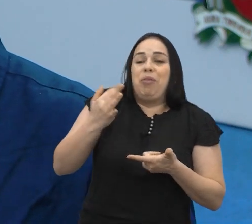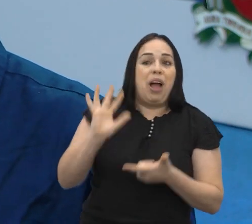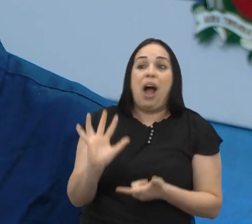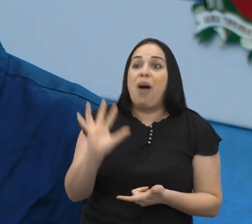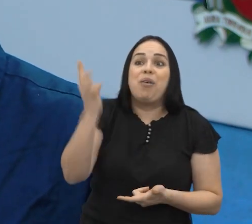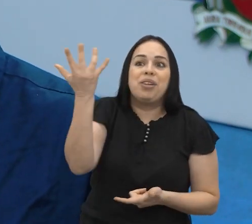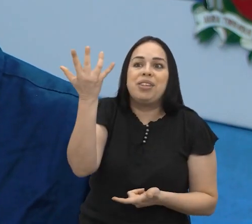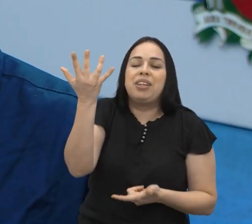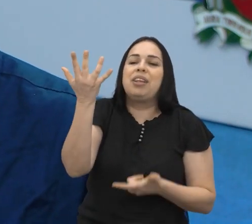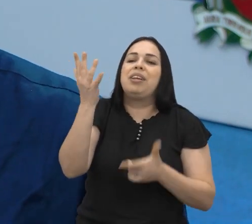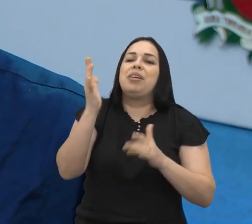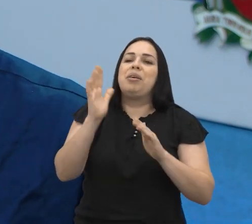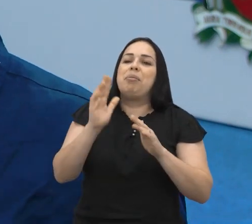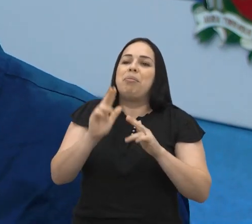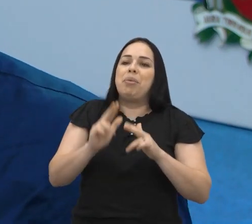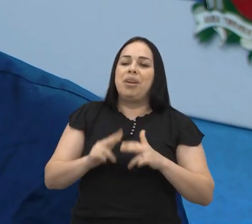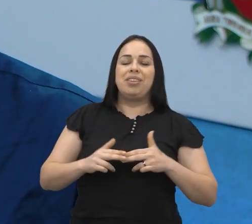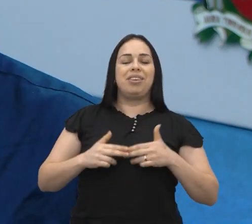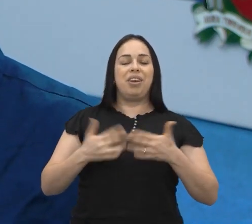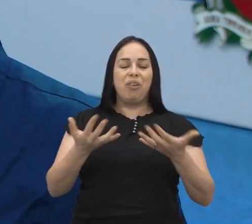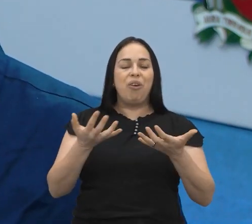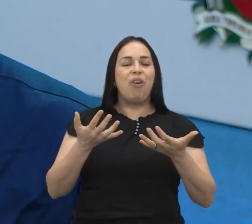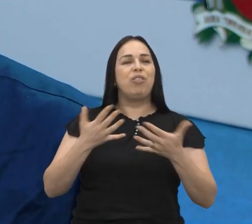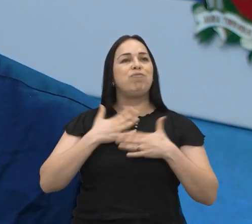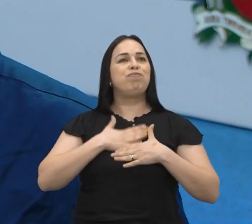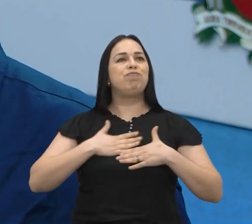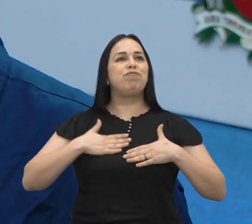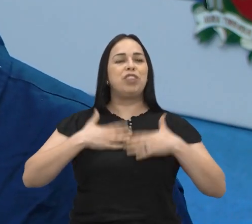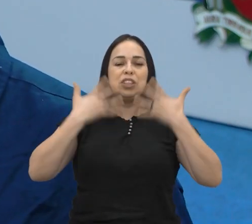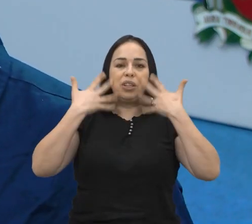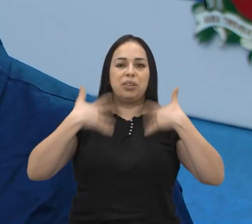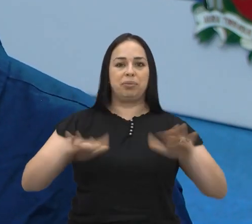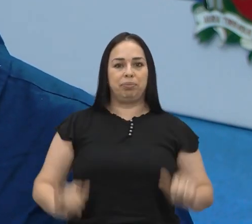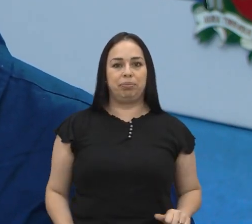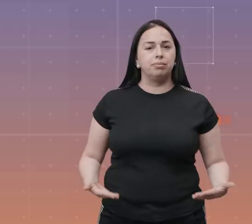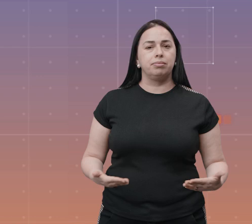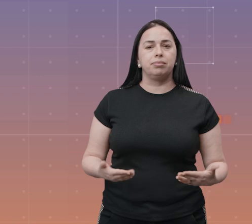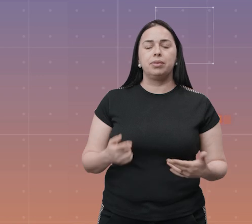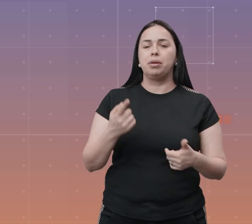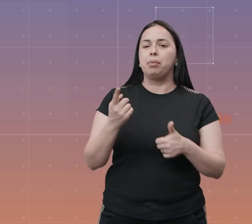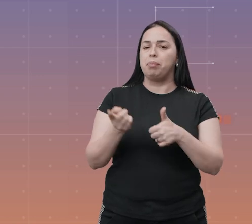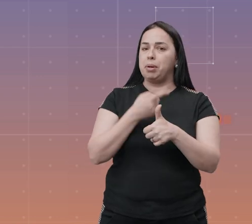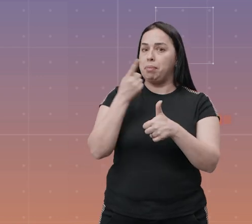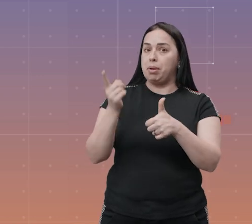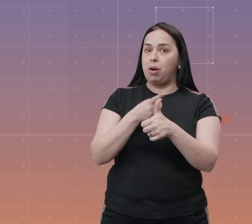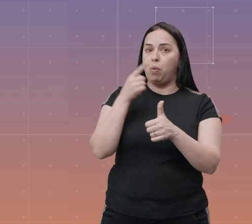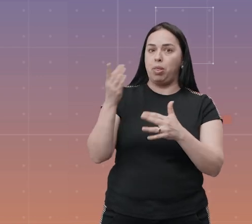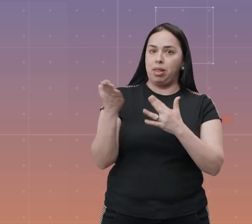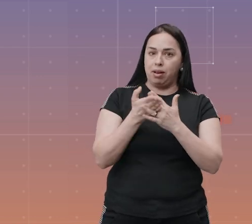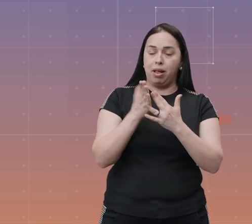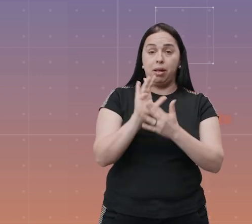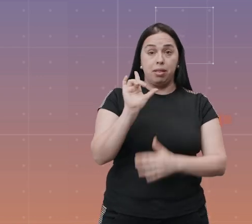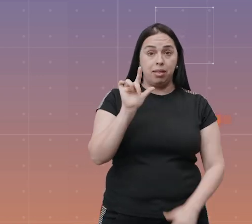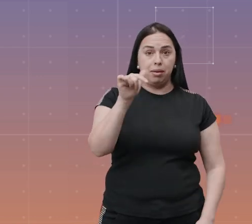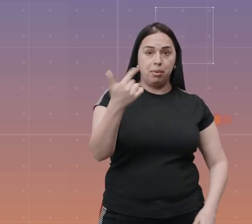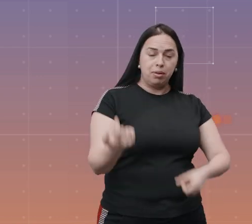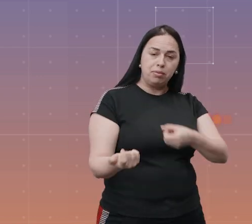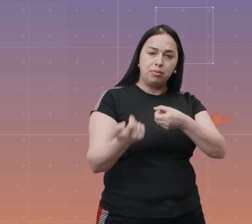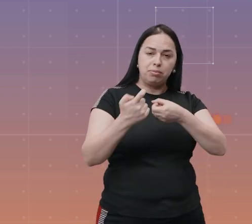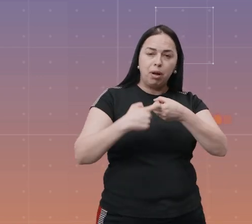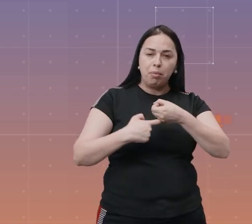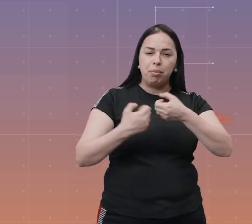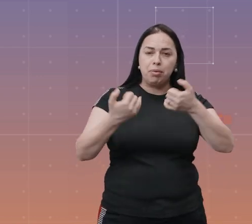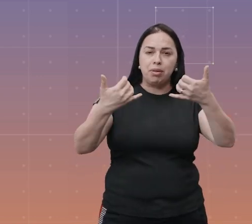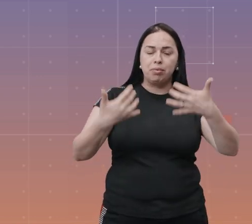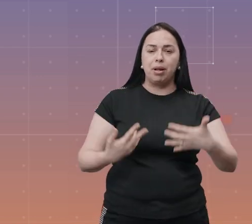possíveis, mas a gente está sempre aberto para oportunidades de crescimento, para o que vier. Vamos para a nossa primeira pausa e na